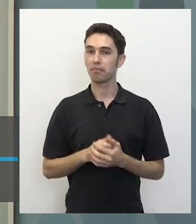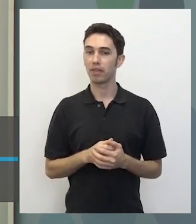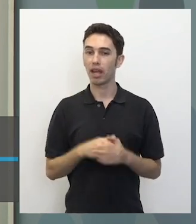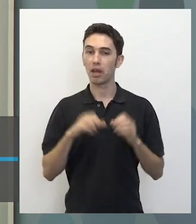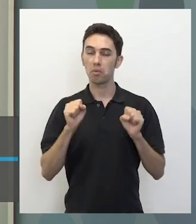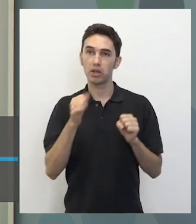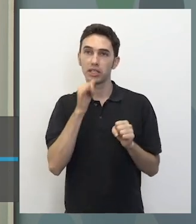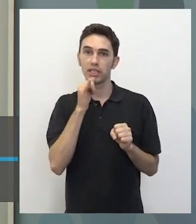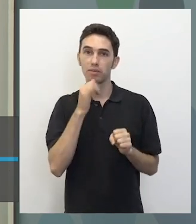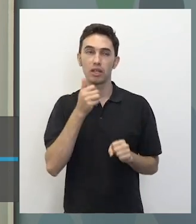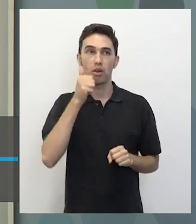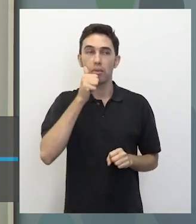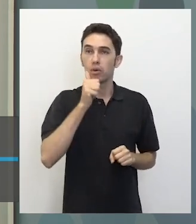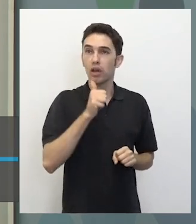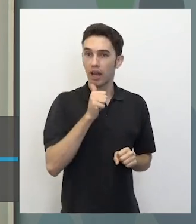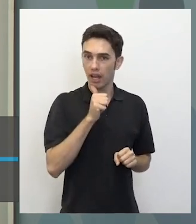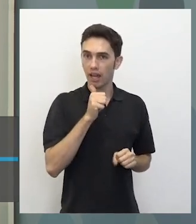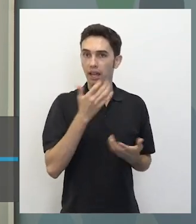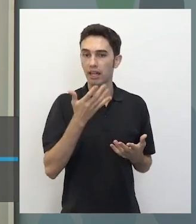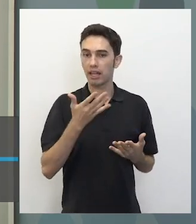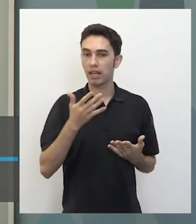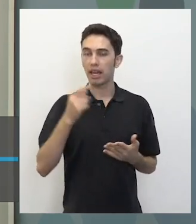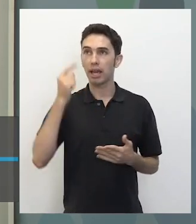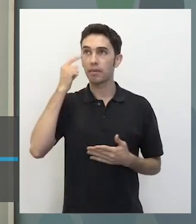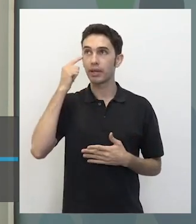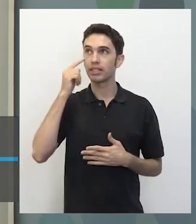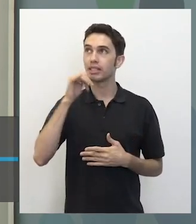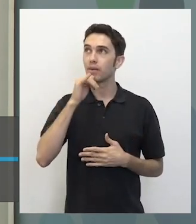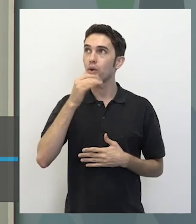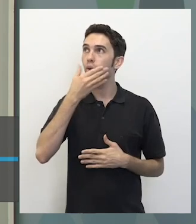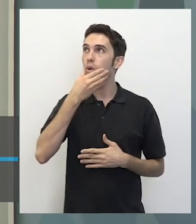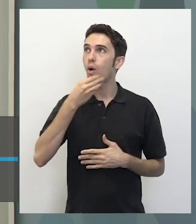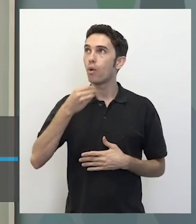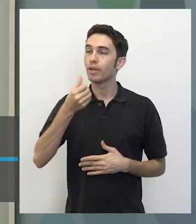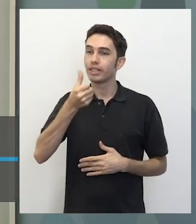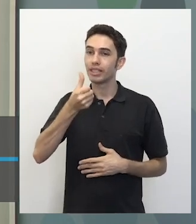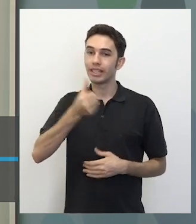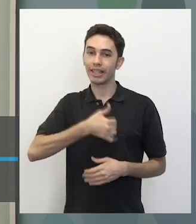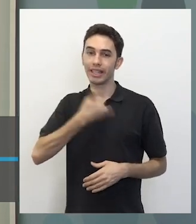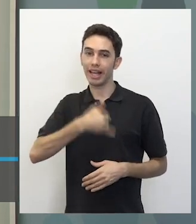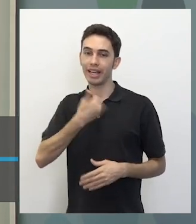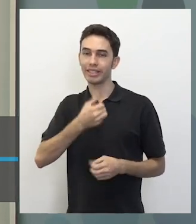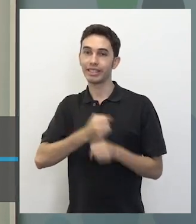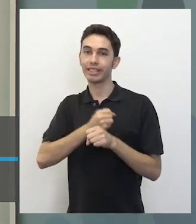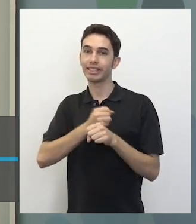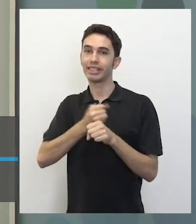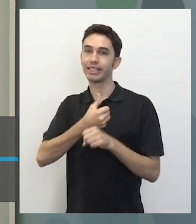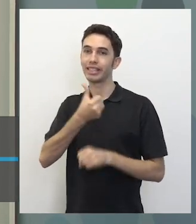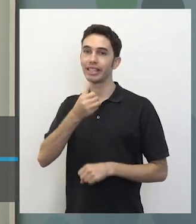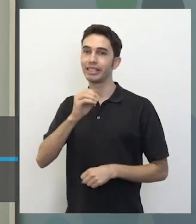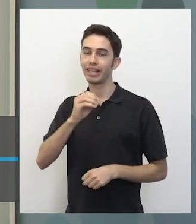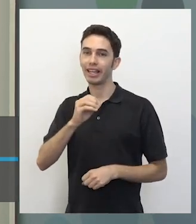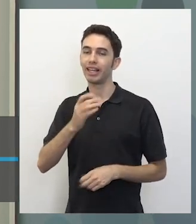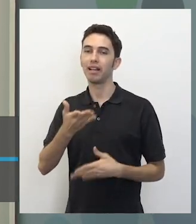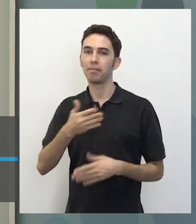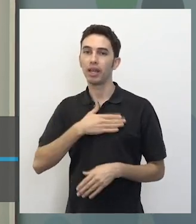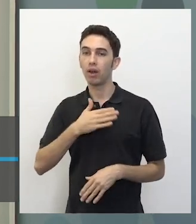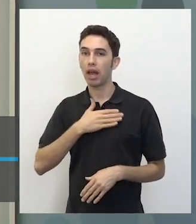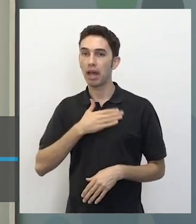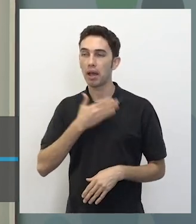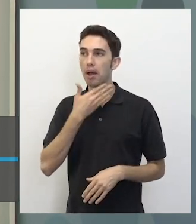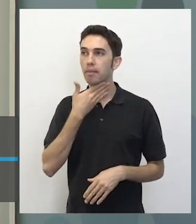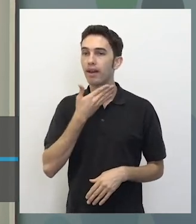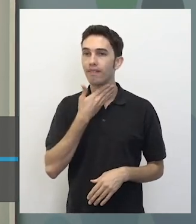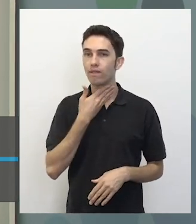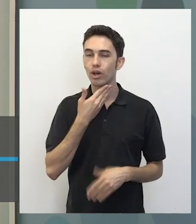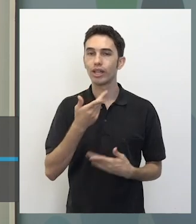de repente, a voz que está falando no poema é um homem de 60 anos. Não sou eu, mas eu represento. Aquela voz representada, o eu